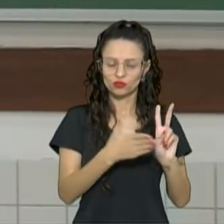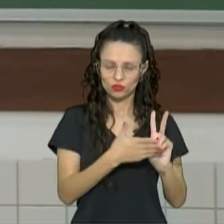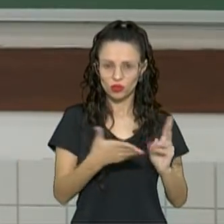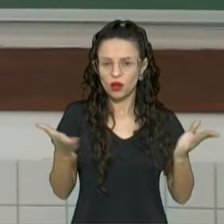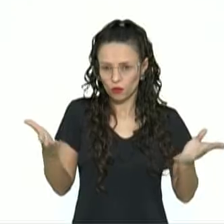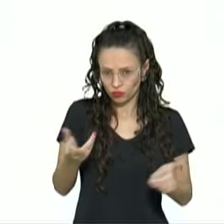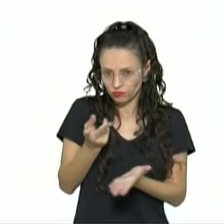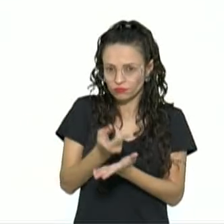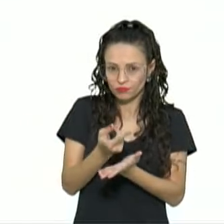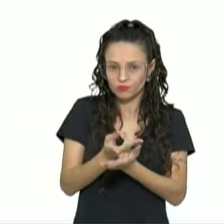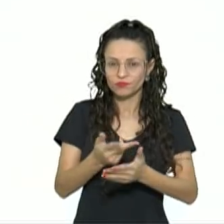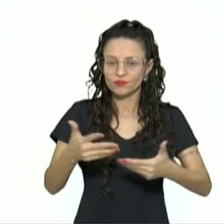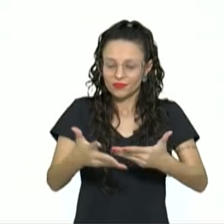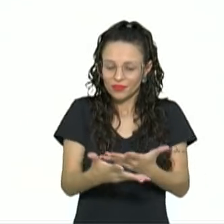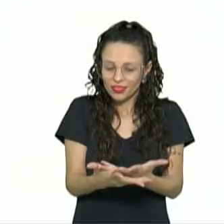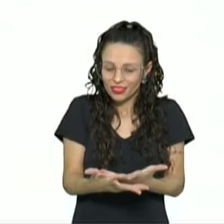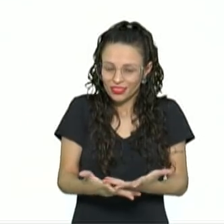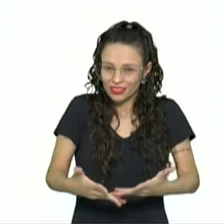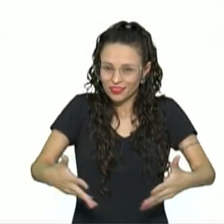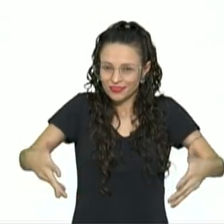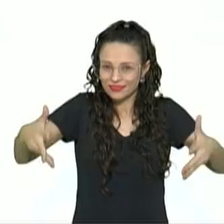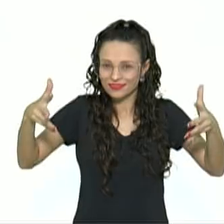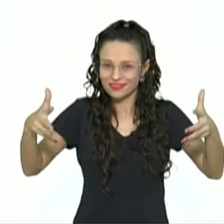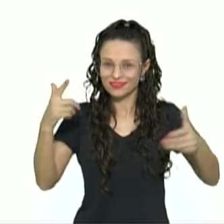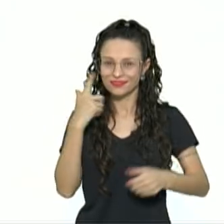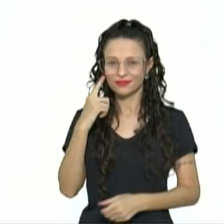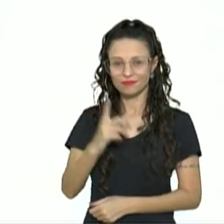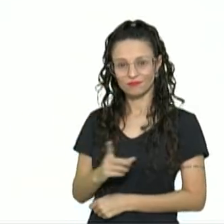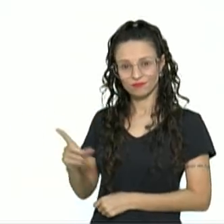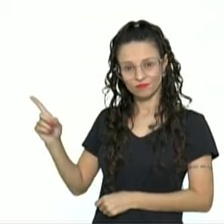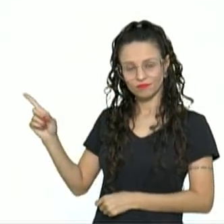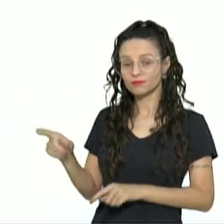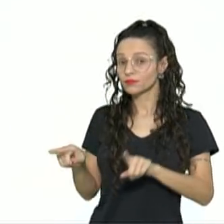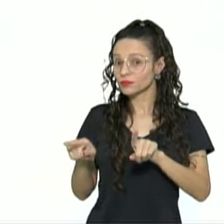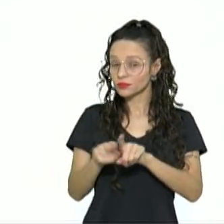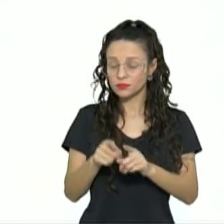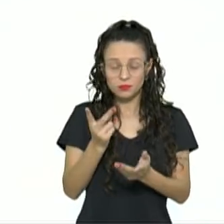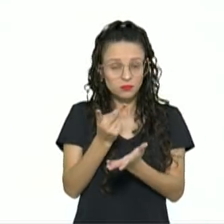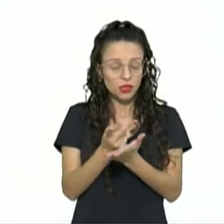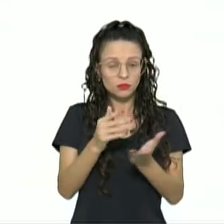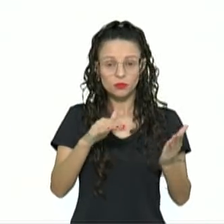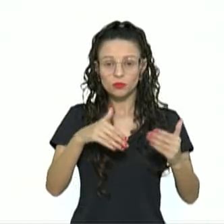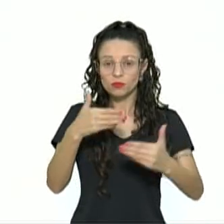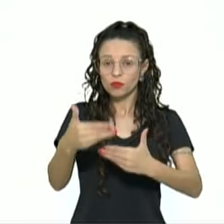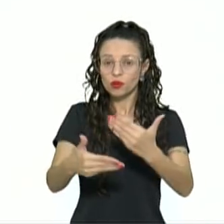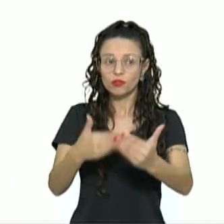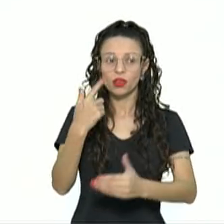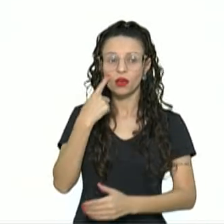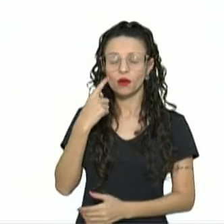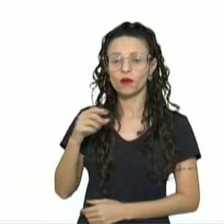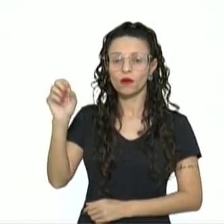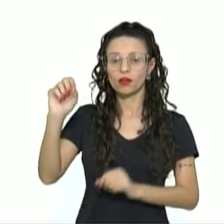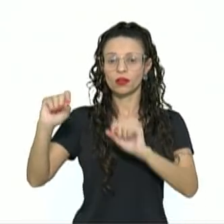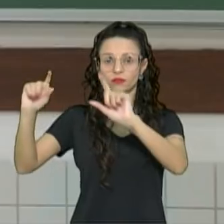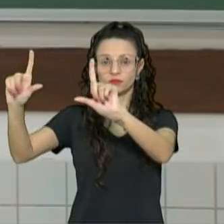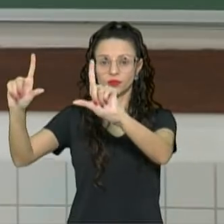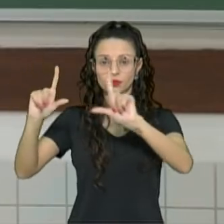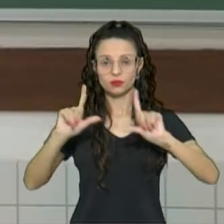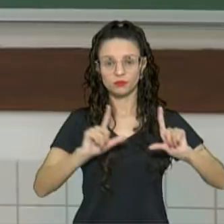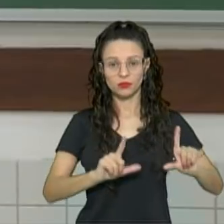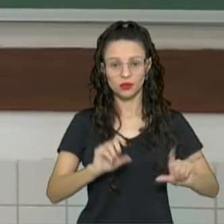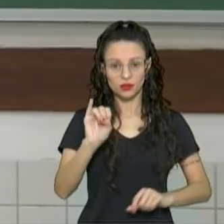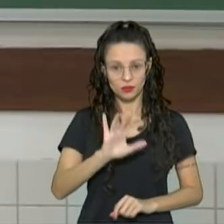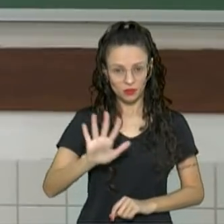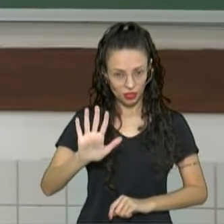Então, as cestas, continuam sendo produzidas pelo mesmo processo. Então, observe essas duas imagens aqui um pouquinho e